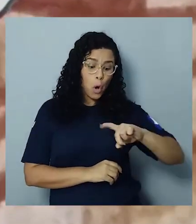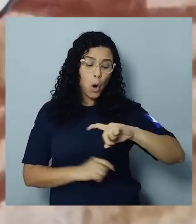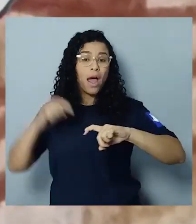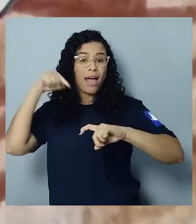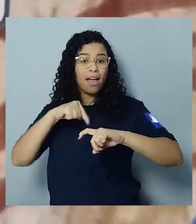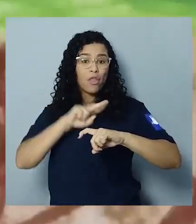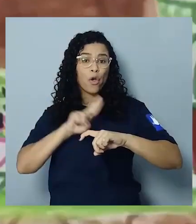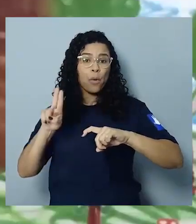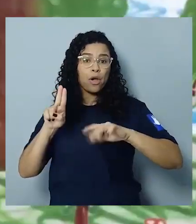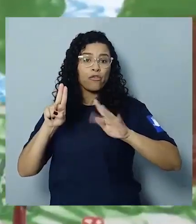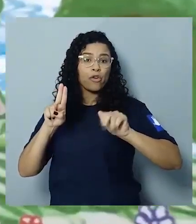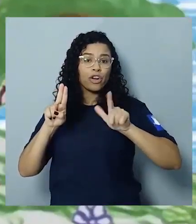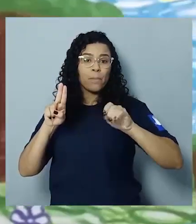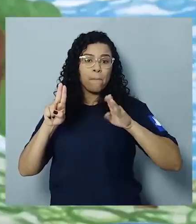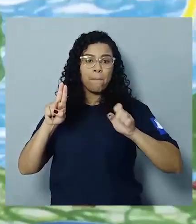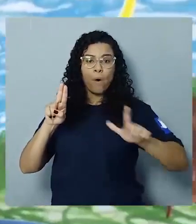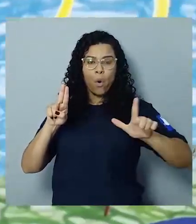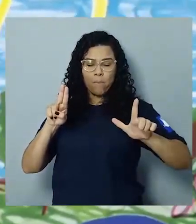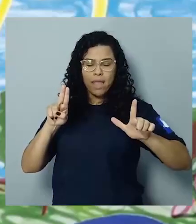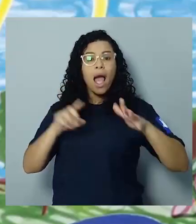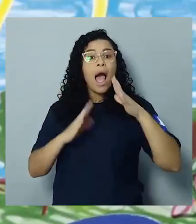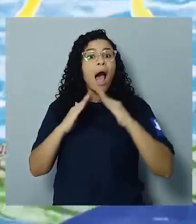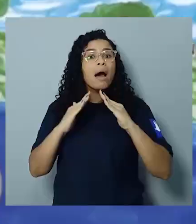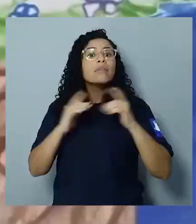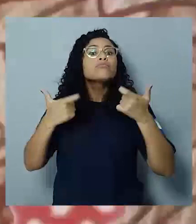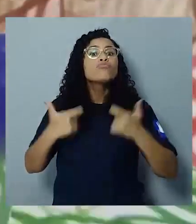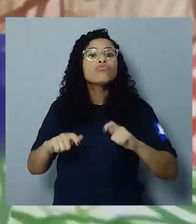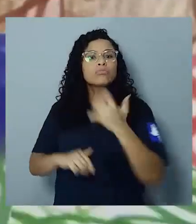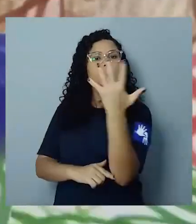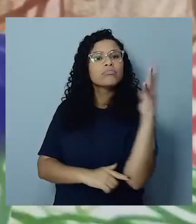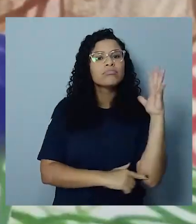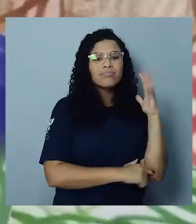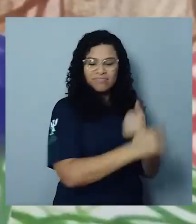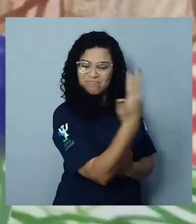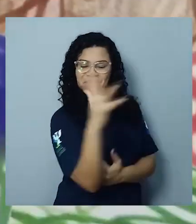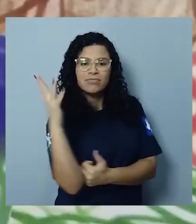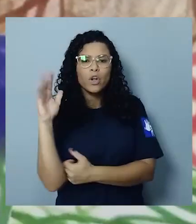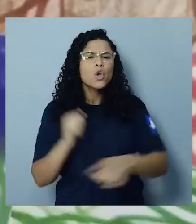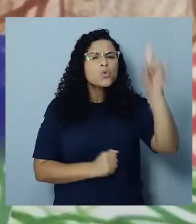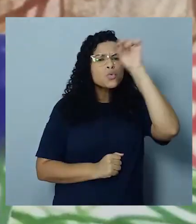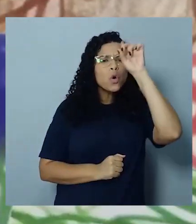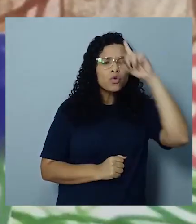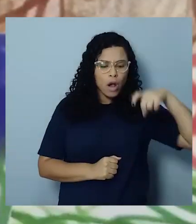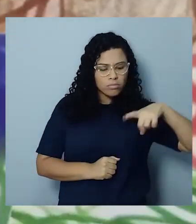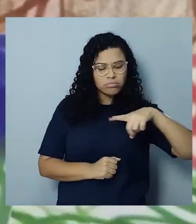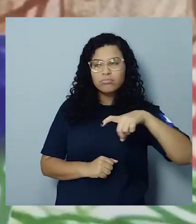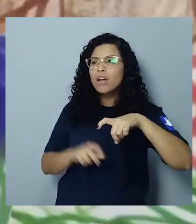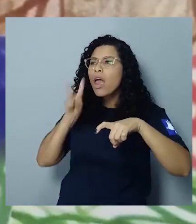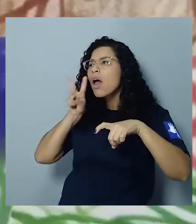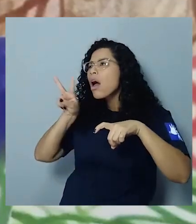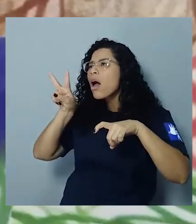chamada futebol morava em uma linda Floresta todos os dias sai a rastejando e